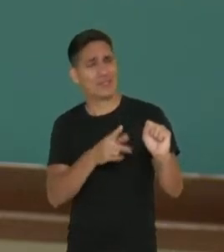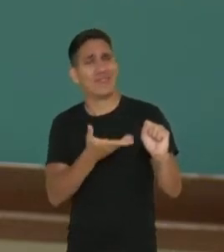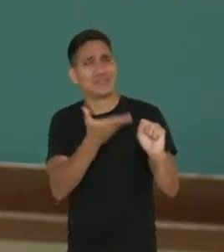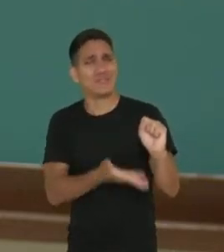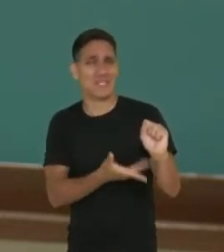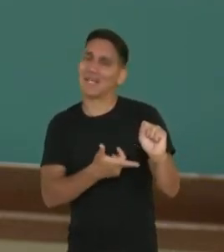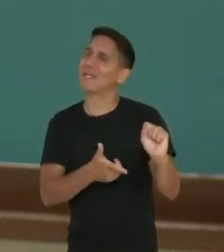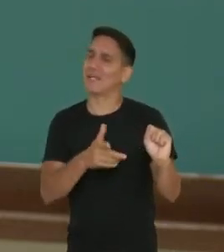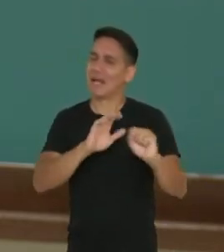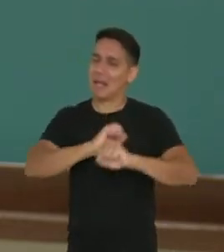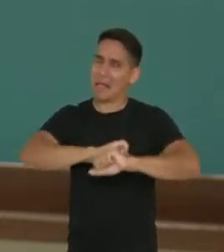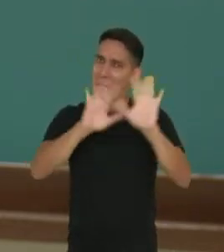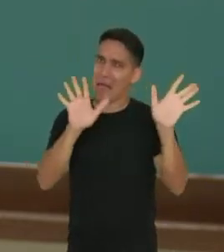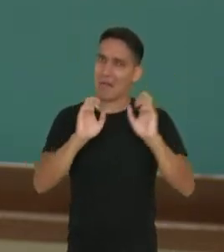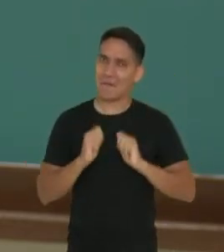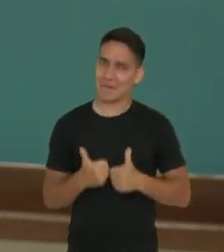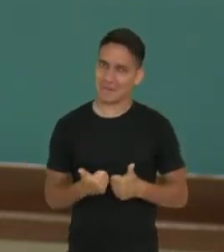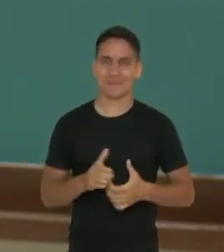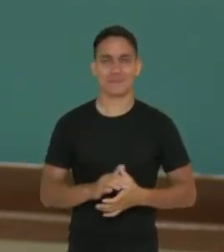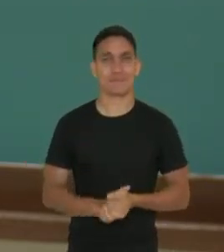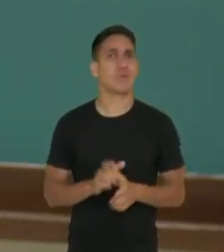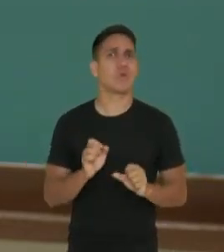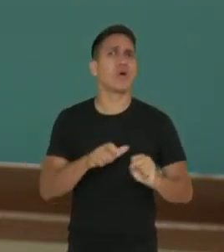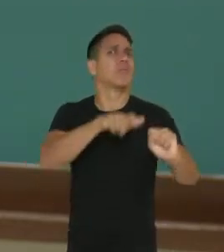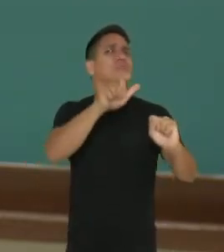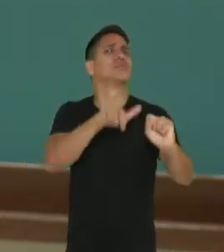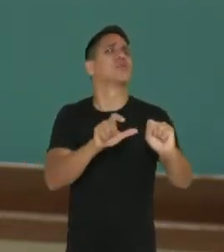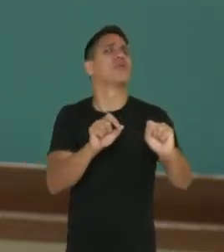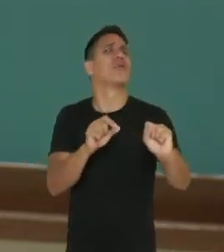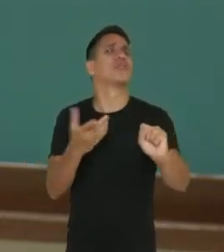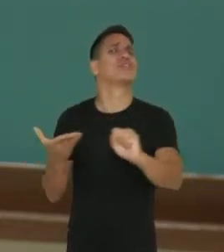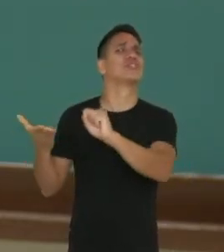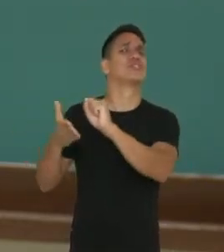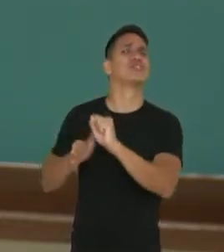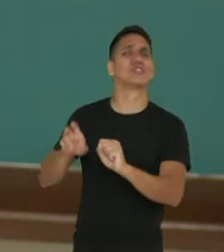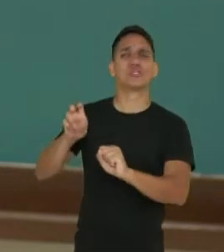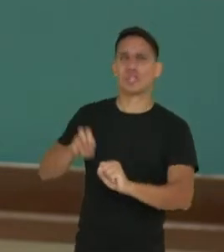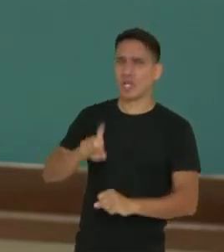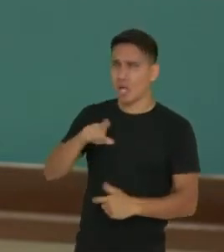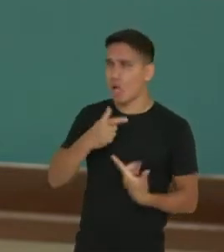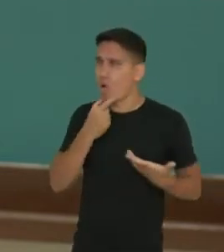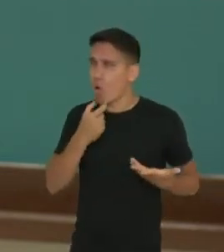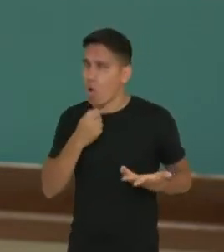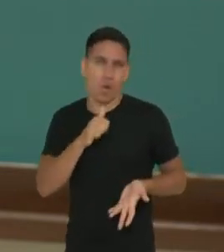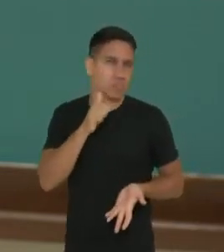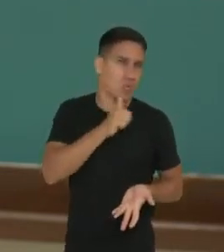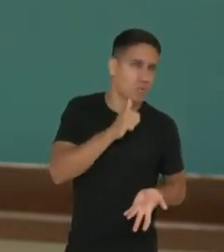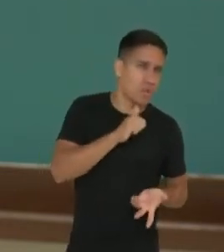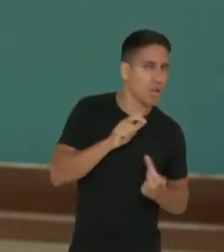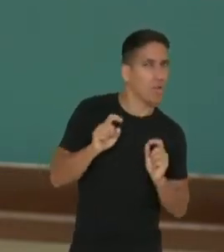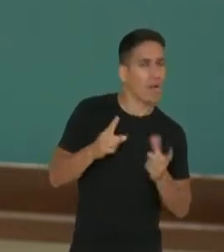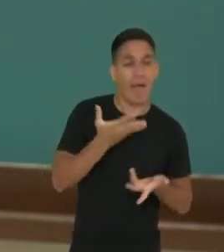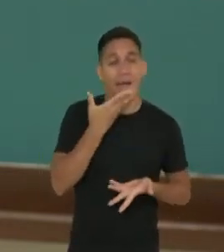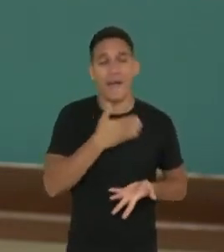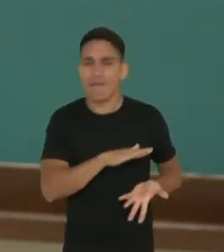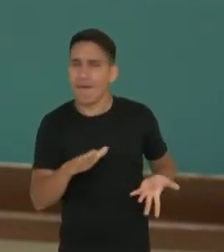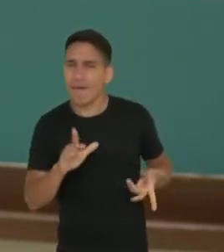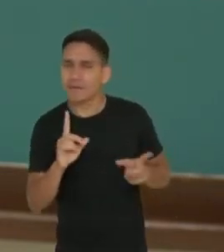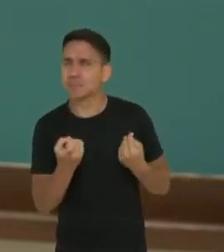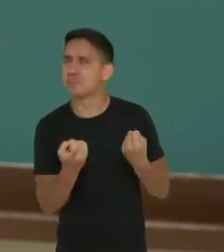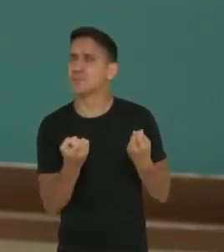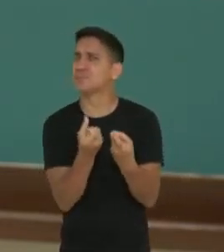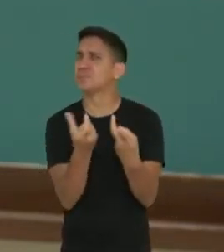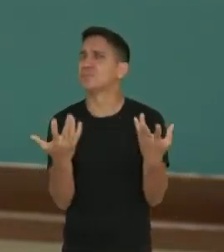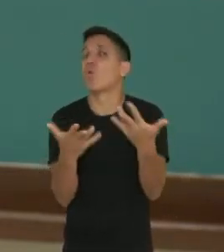para ficar mais claro, certo? Que cliente será que ele recebeu? Foi um homem? Foi uma mulher? Foi uma criança?